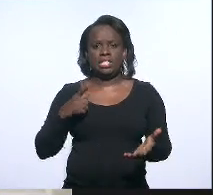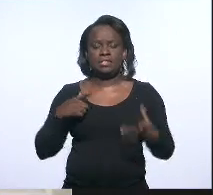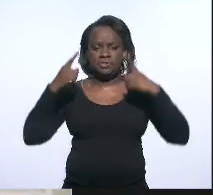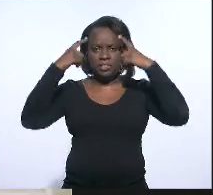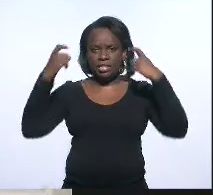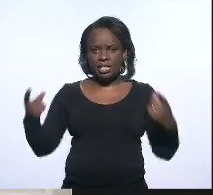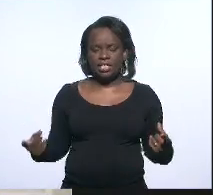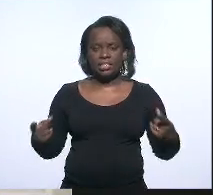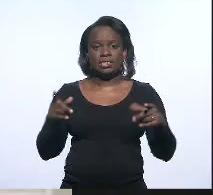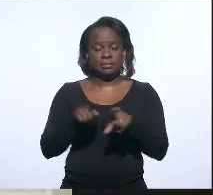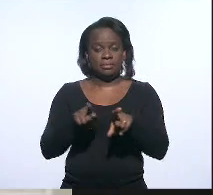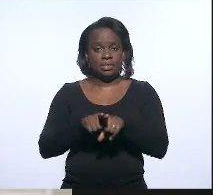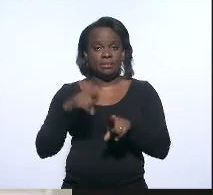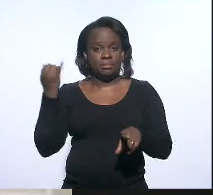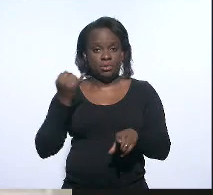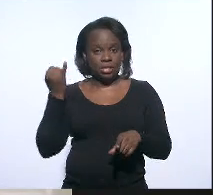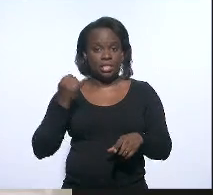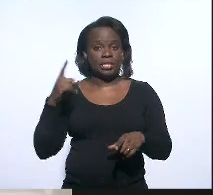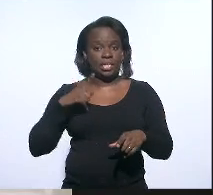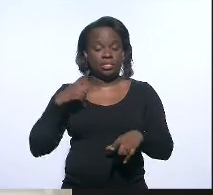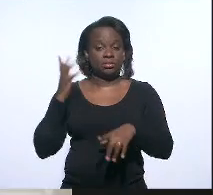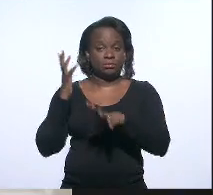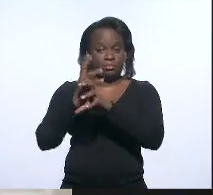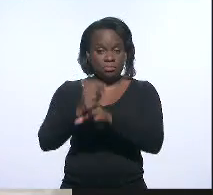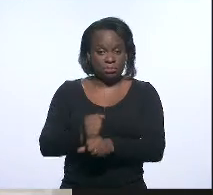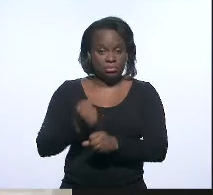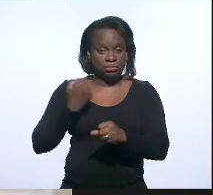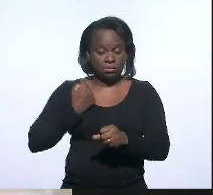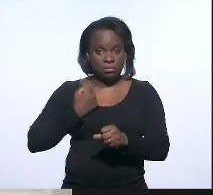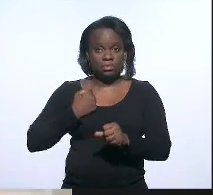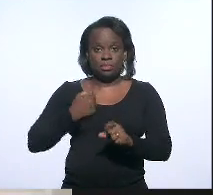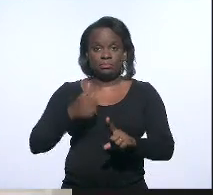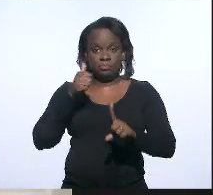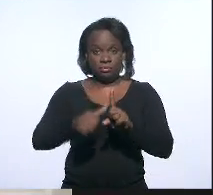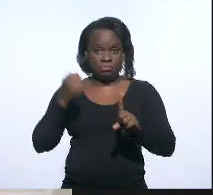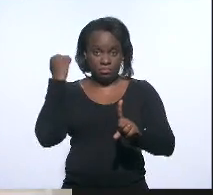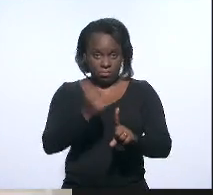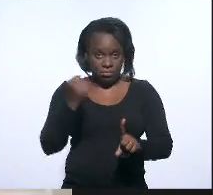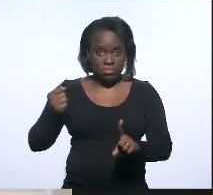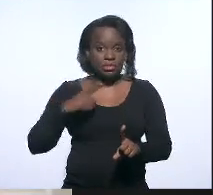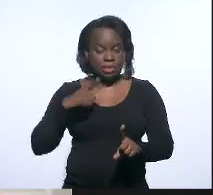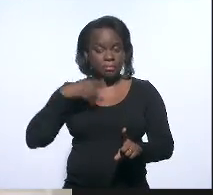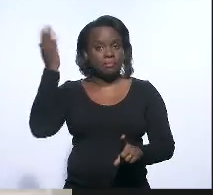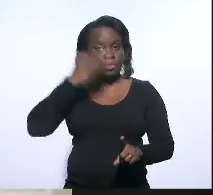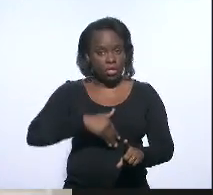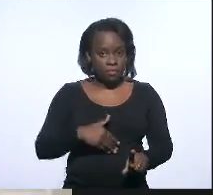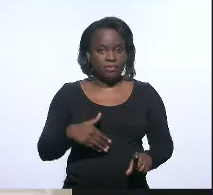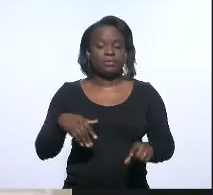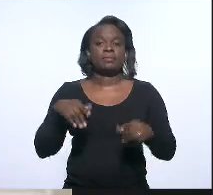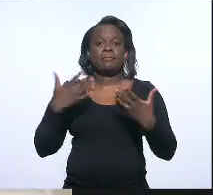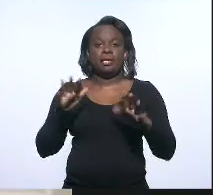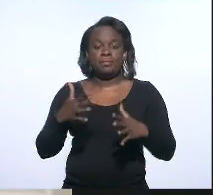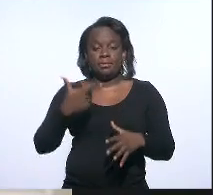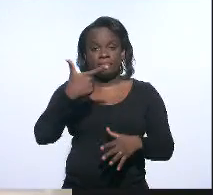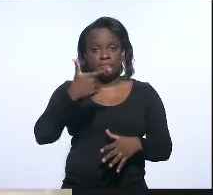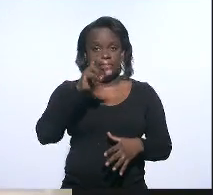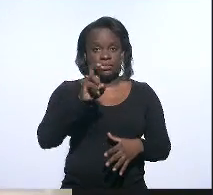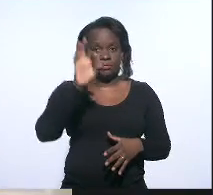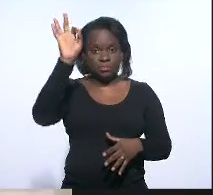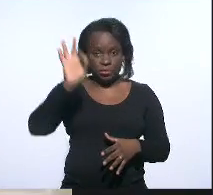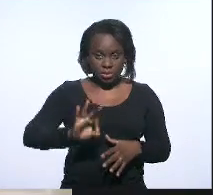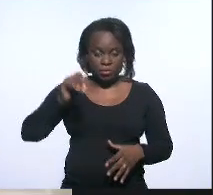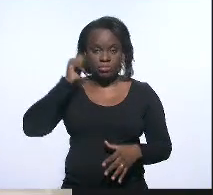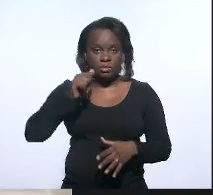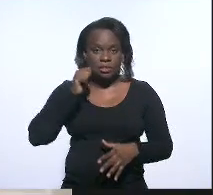violência, e é importante, os dados de feminicídio demonstram isso, que cerca de 25%